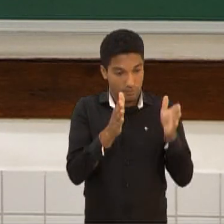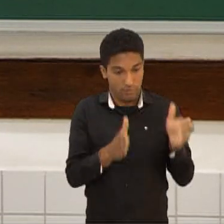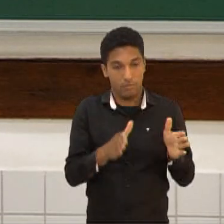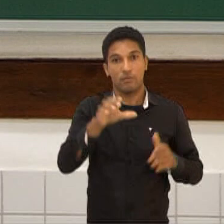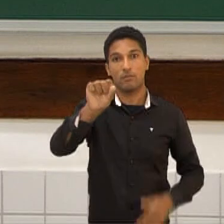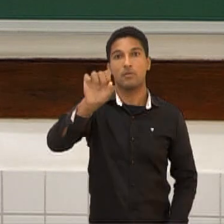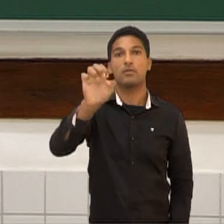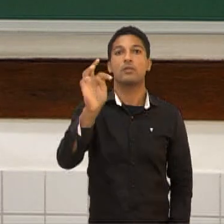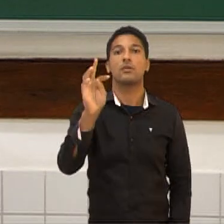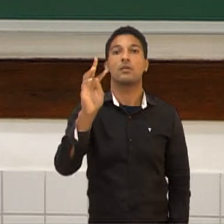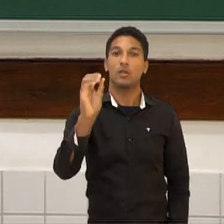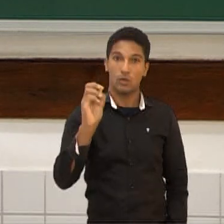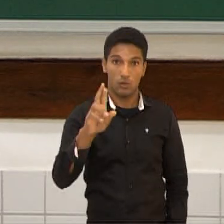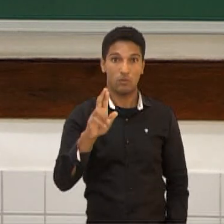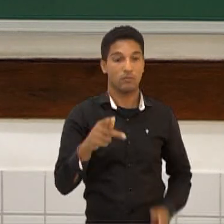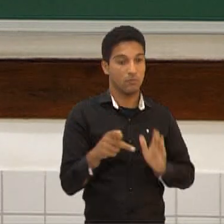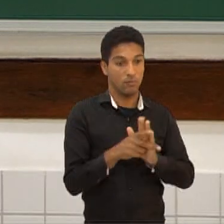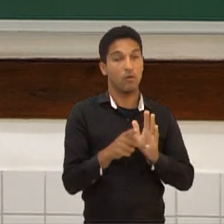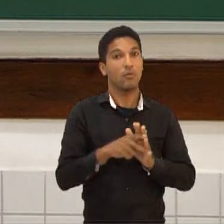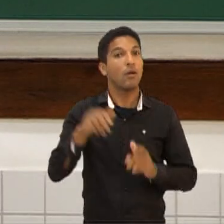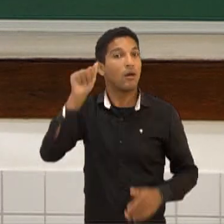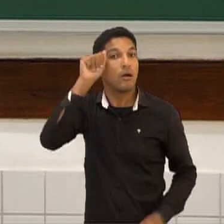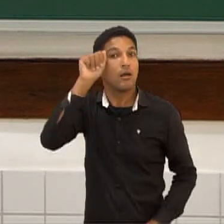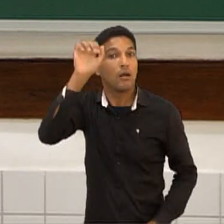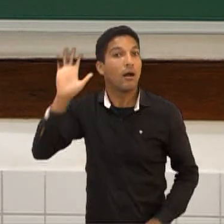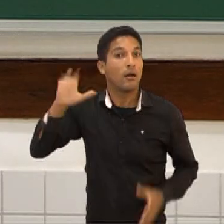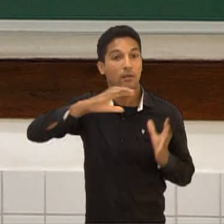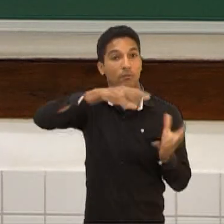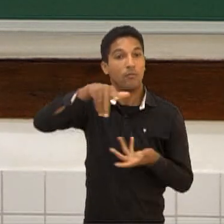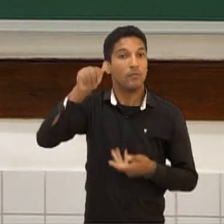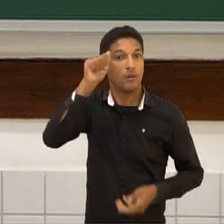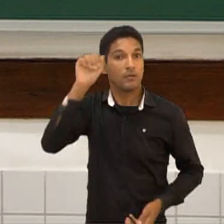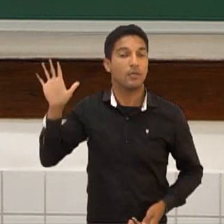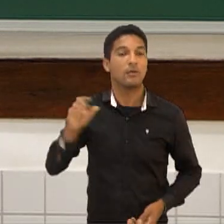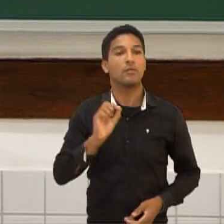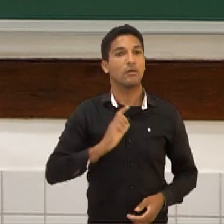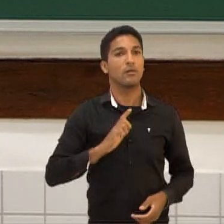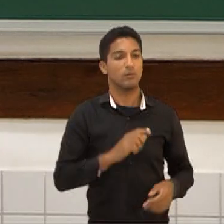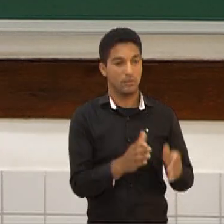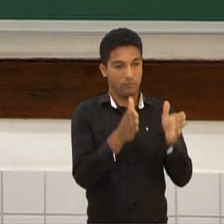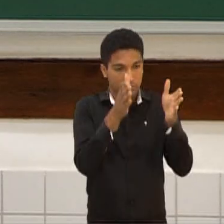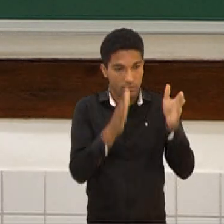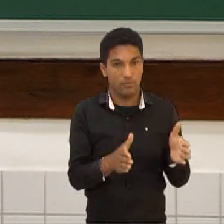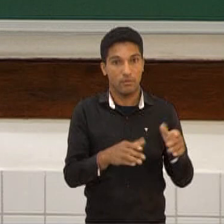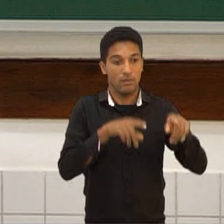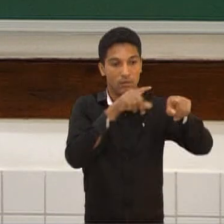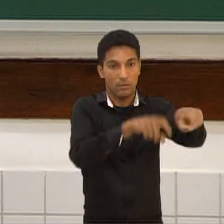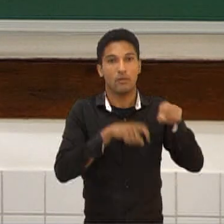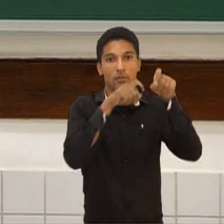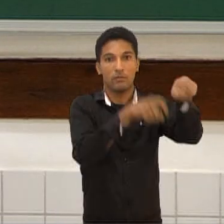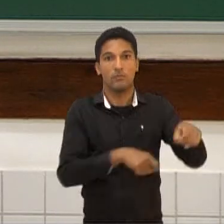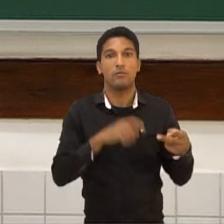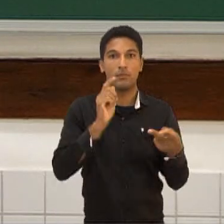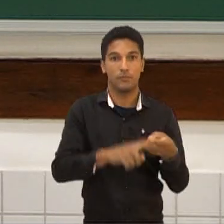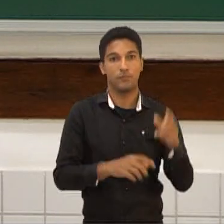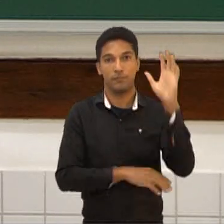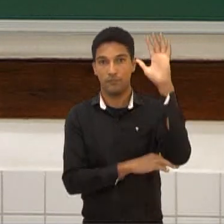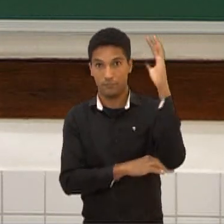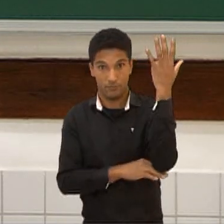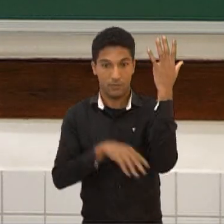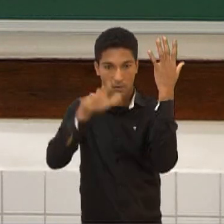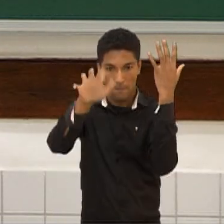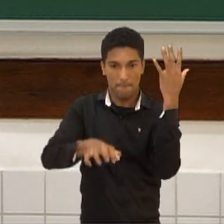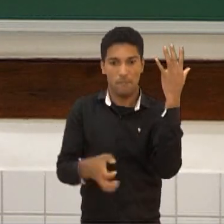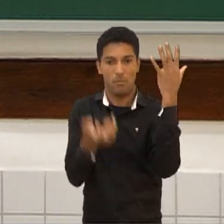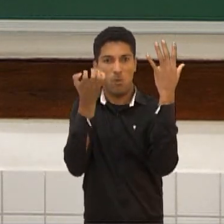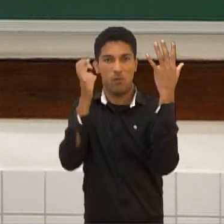do continente asiático, composto por agricultura, extrativismo e pecuária. Beleza?